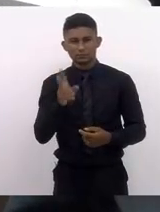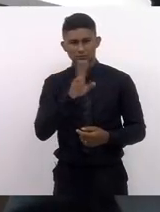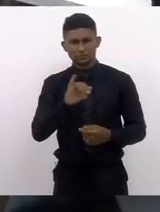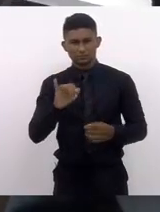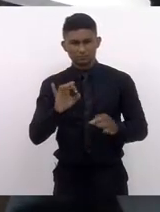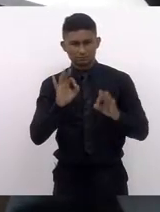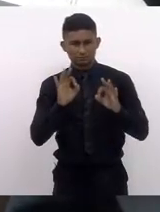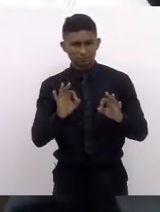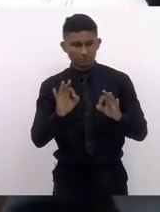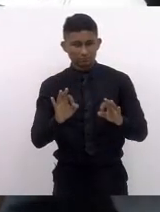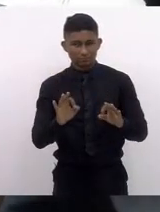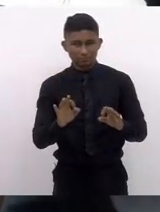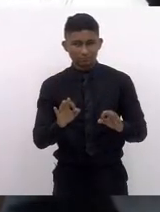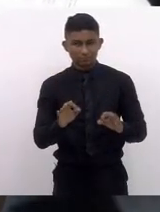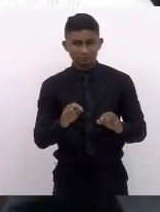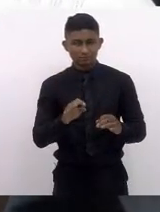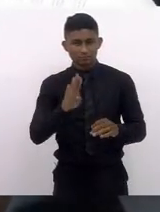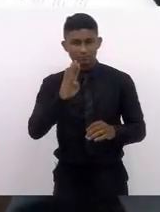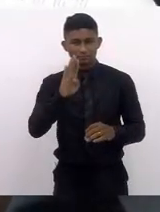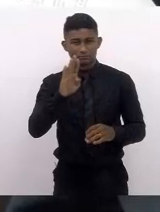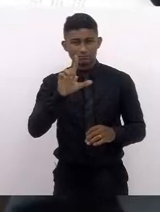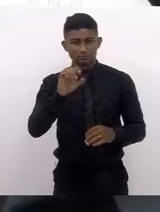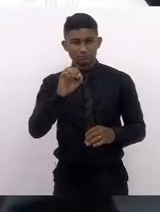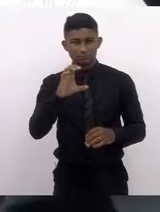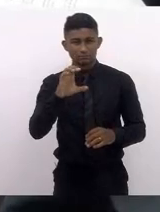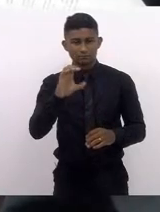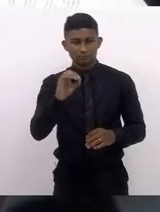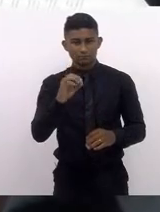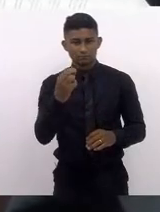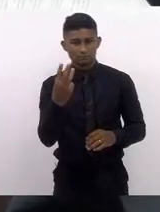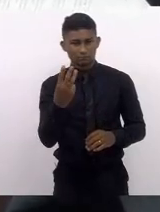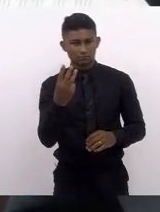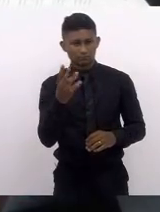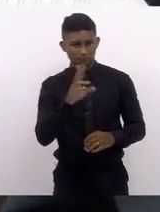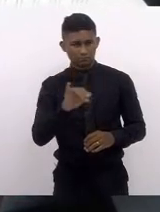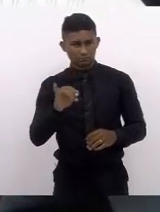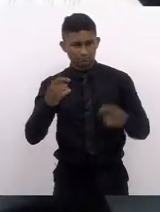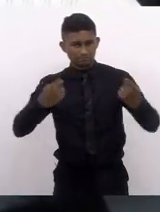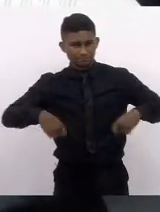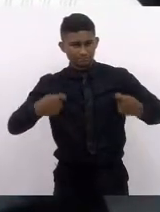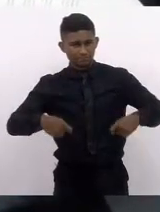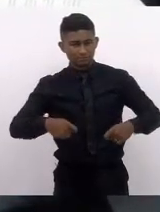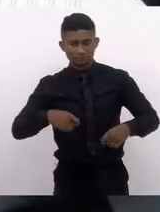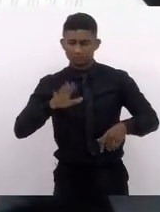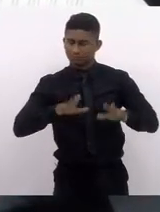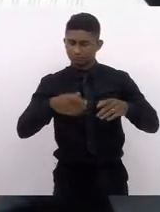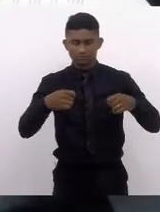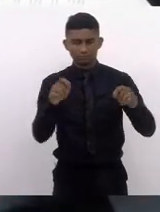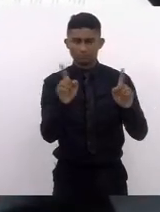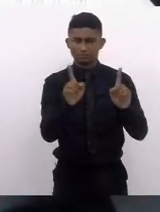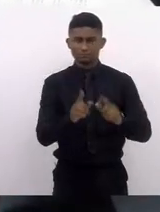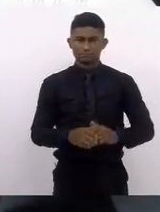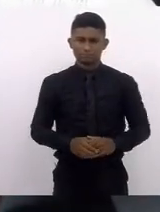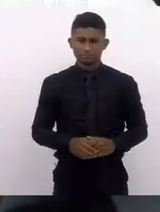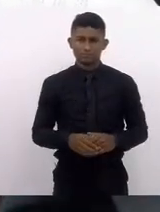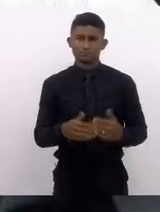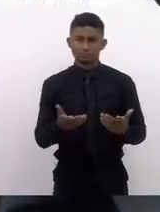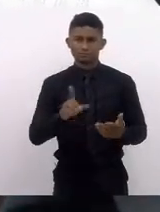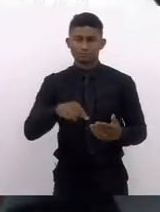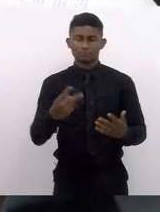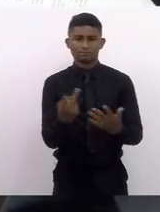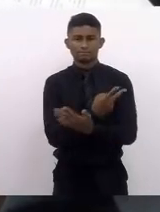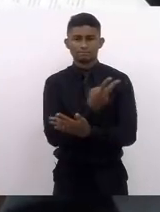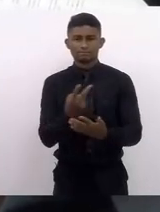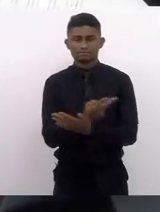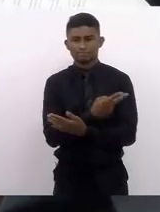mesmo necessário fazer a concessão do bloco 3 tá vendo seja necessário fazer só vendo seja necessário fazer foi um equívoco